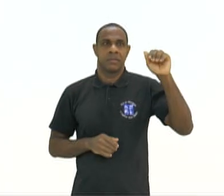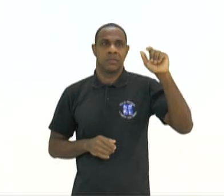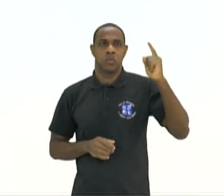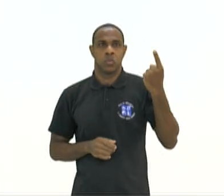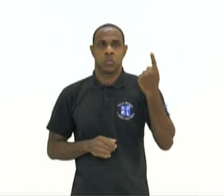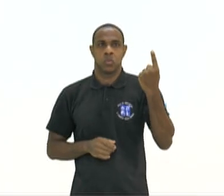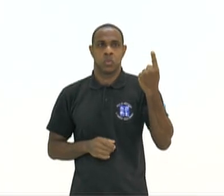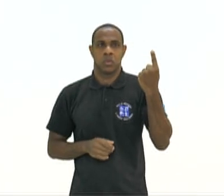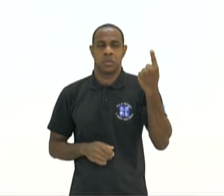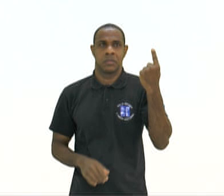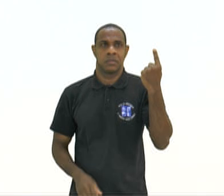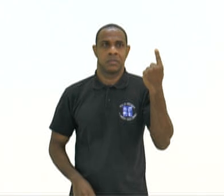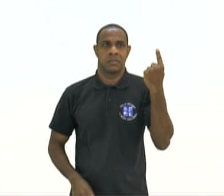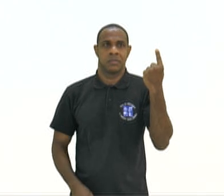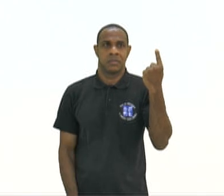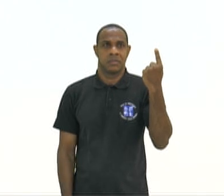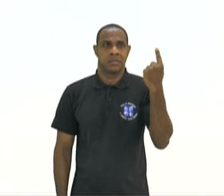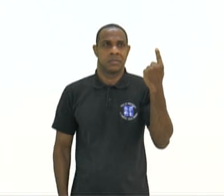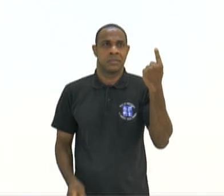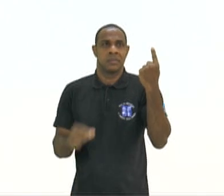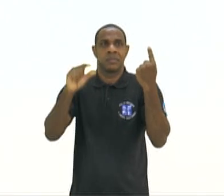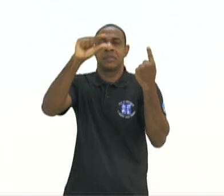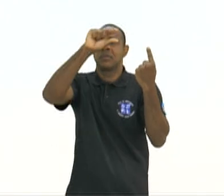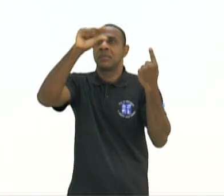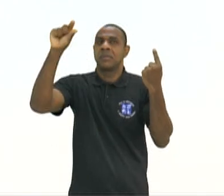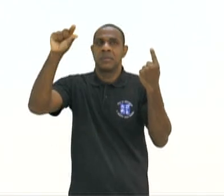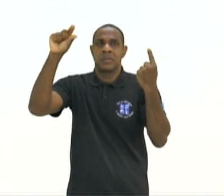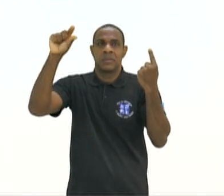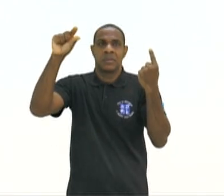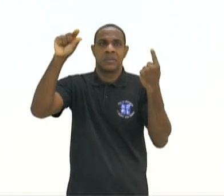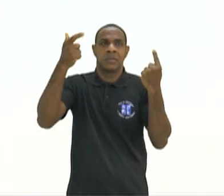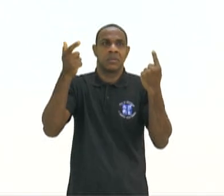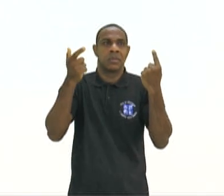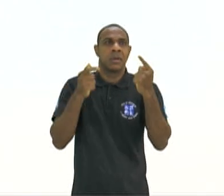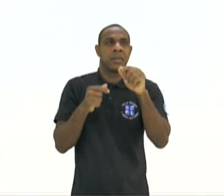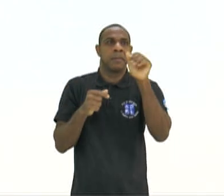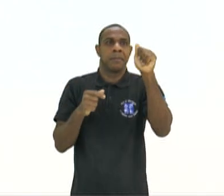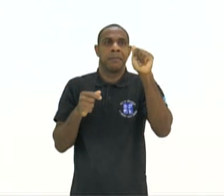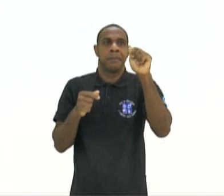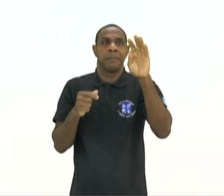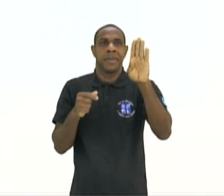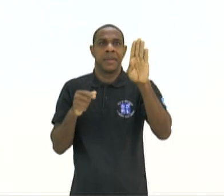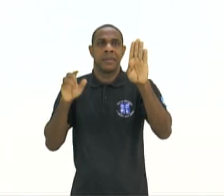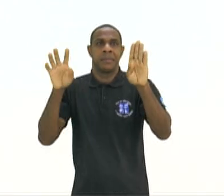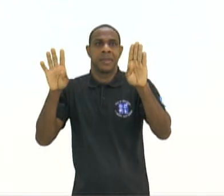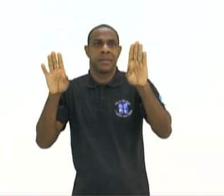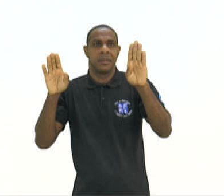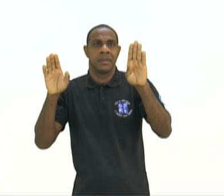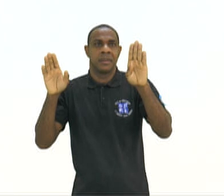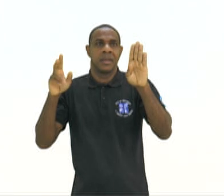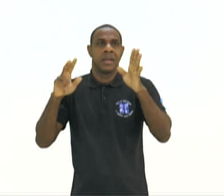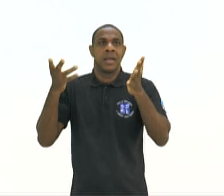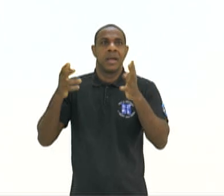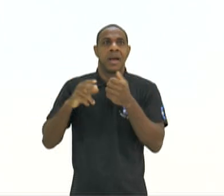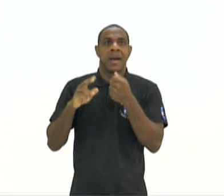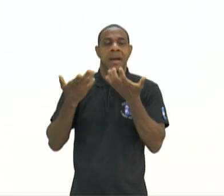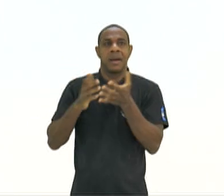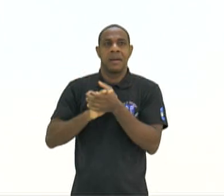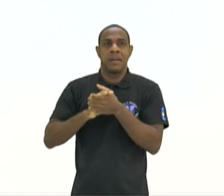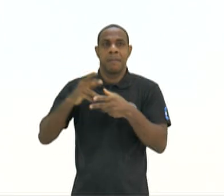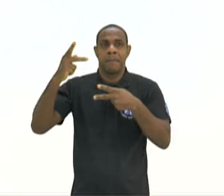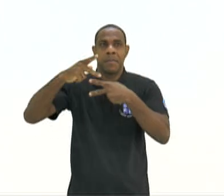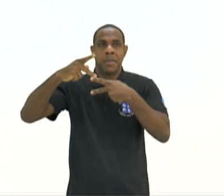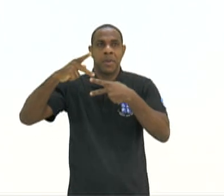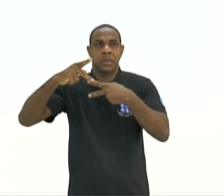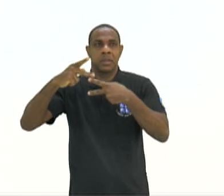your body to control your screen character. A preposição to ou o discourse marker to pode ser substituído